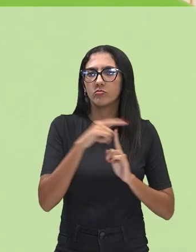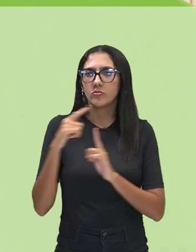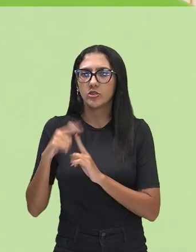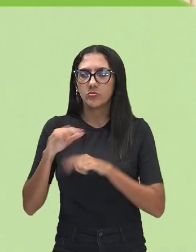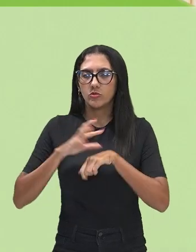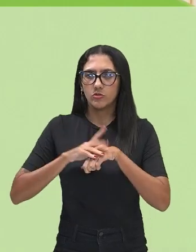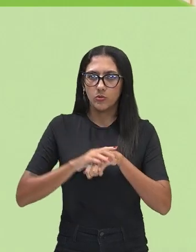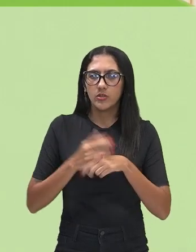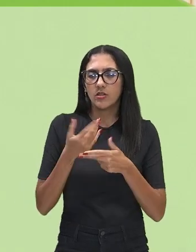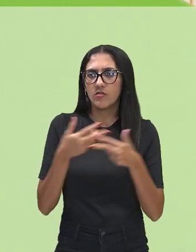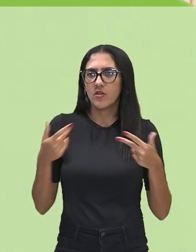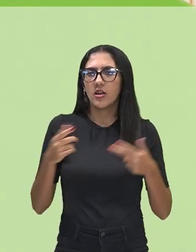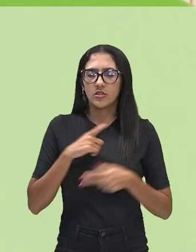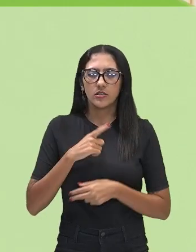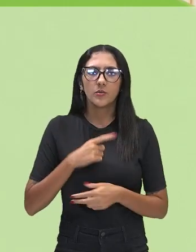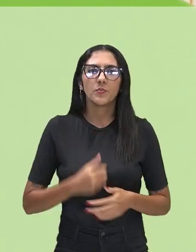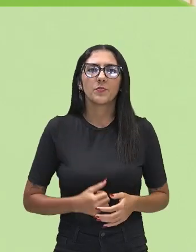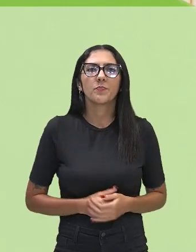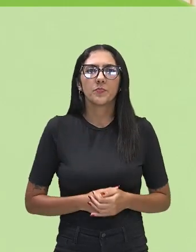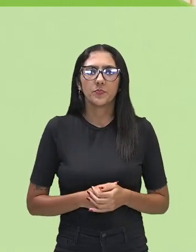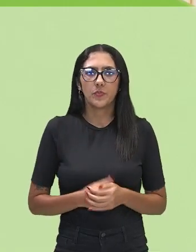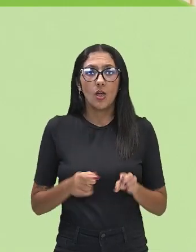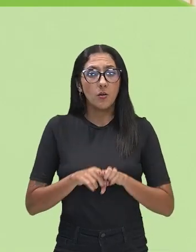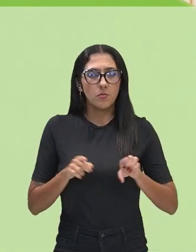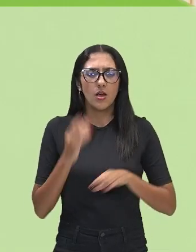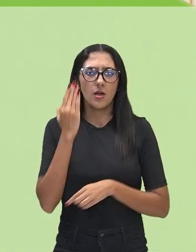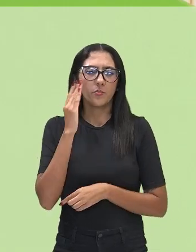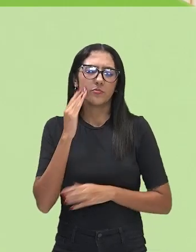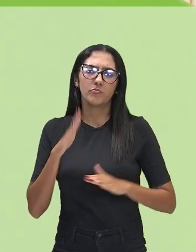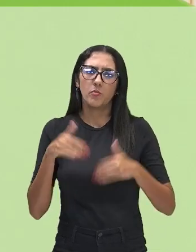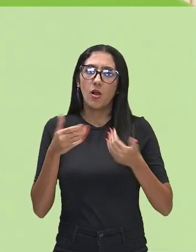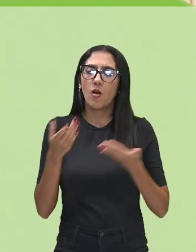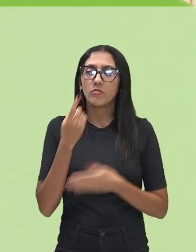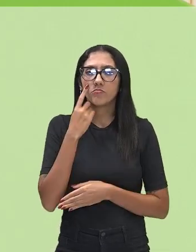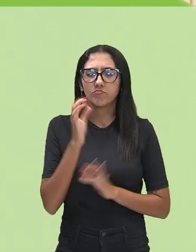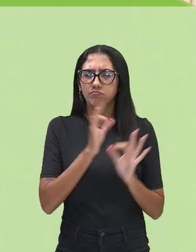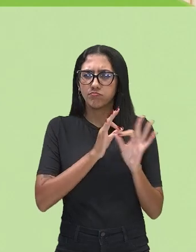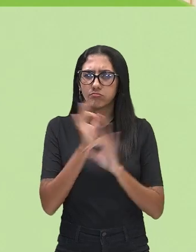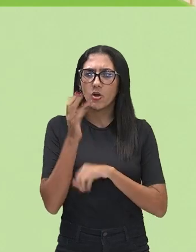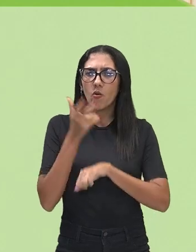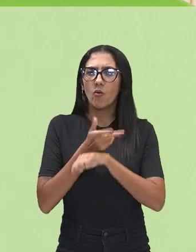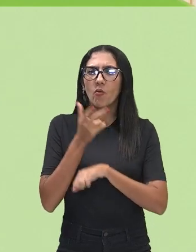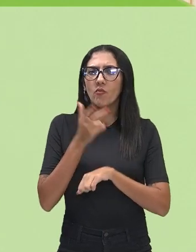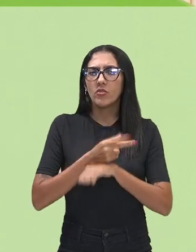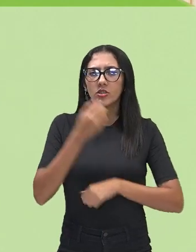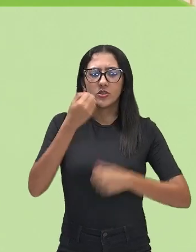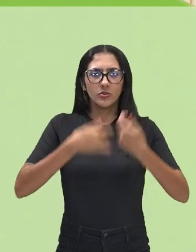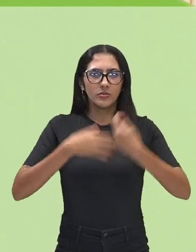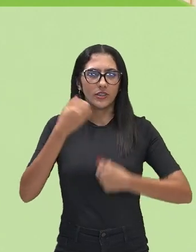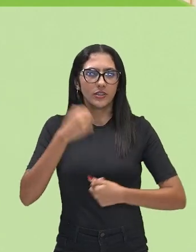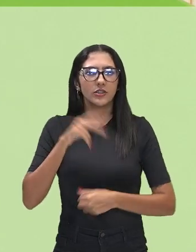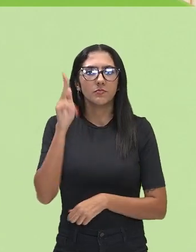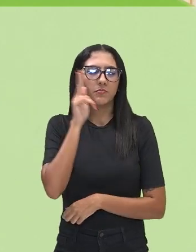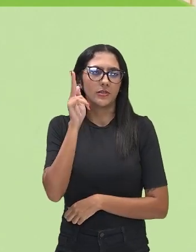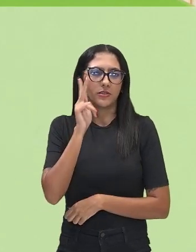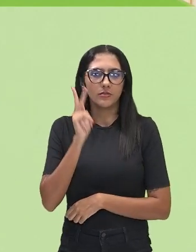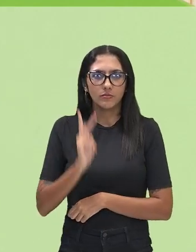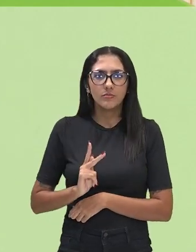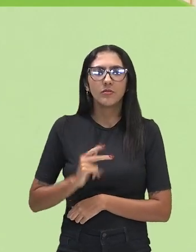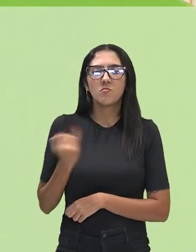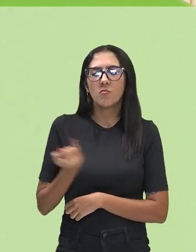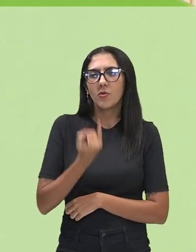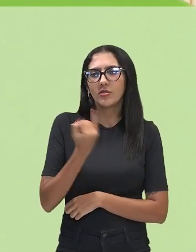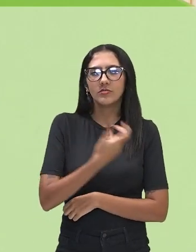por doenças. Mas para a gente compreender tudo isso, nós vamos ver um vídeo aí sobre a história, né, e a importância